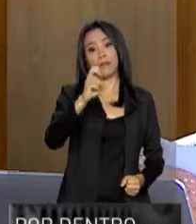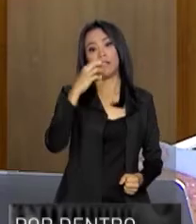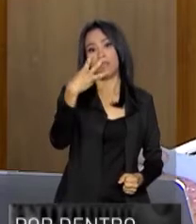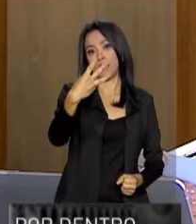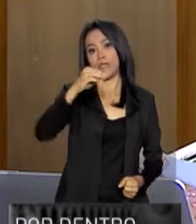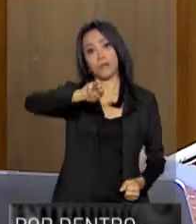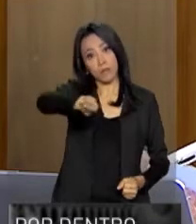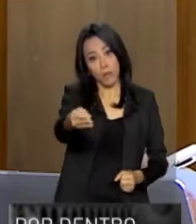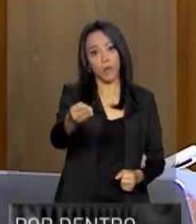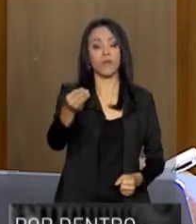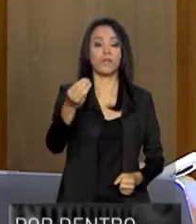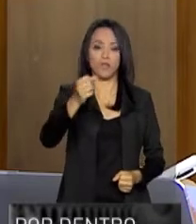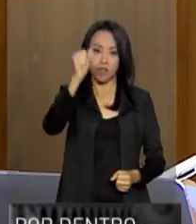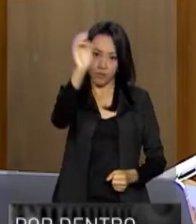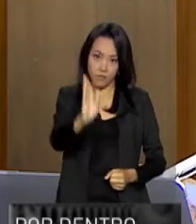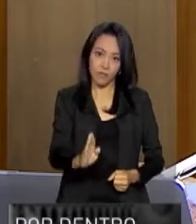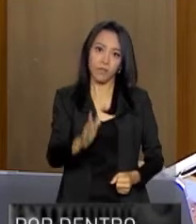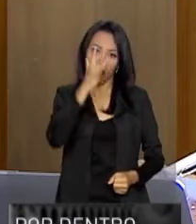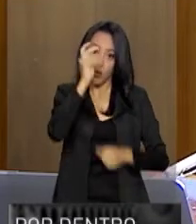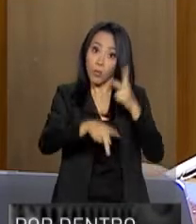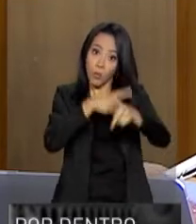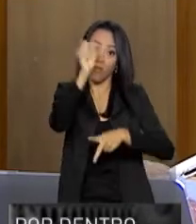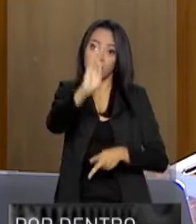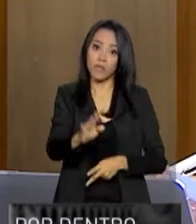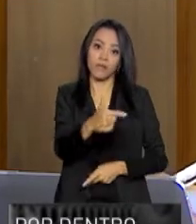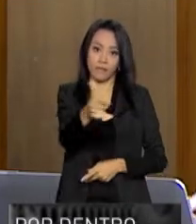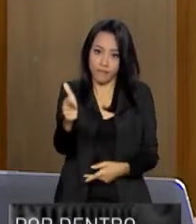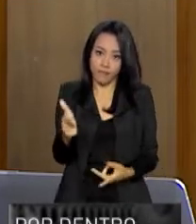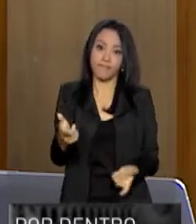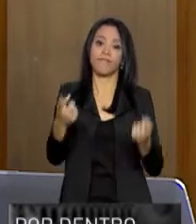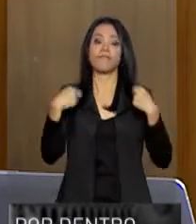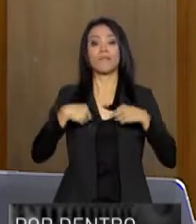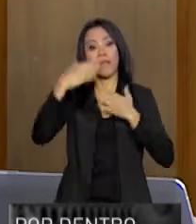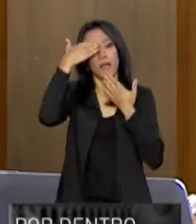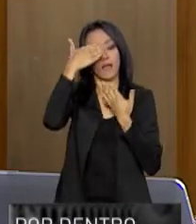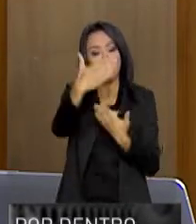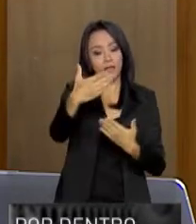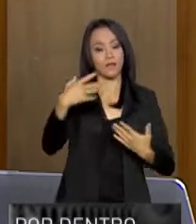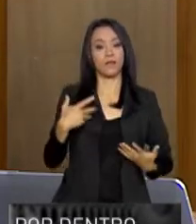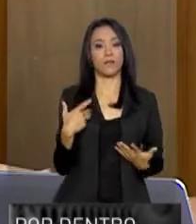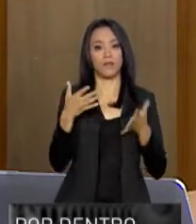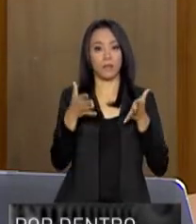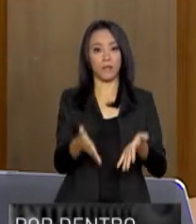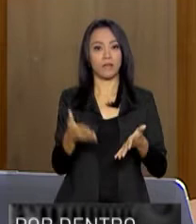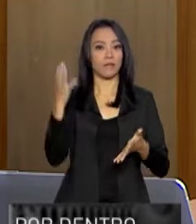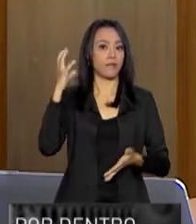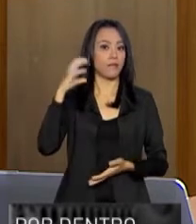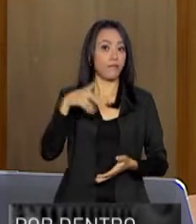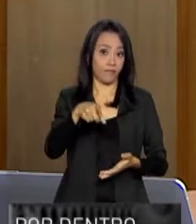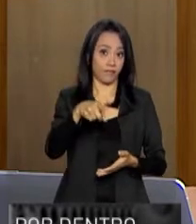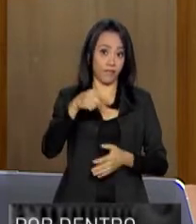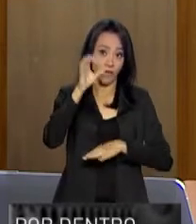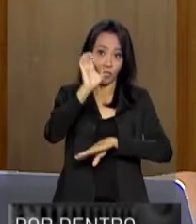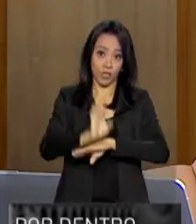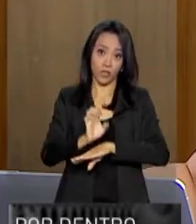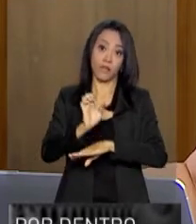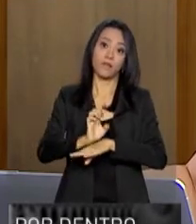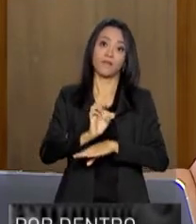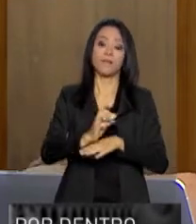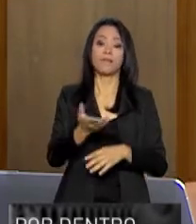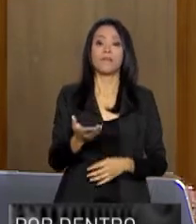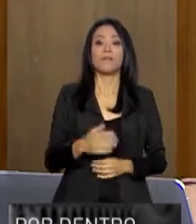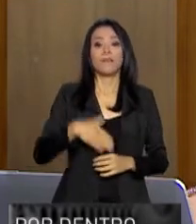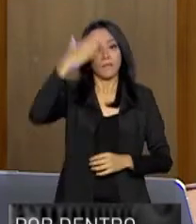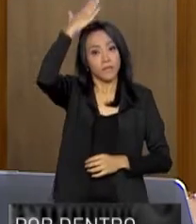agradeço a participação da denise mello da rádio banda b 550 km de curitiba no paraná bom a gente segue agora até goiânia